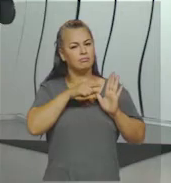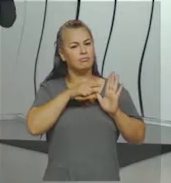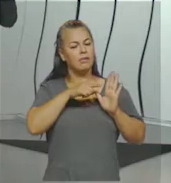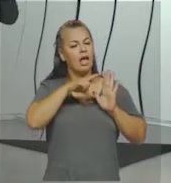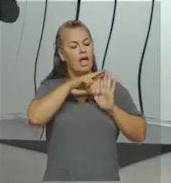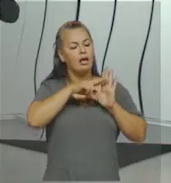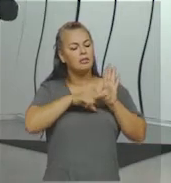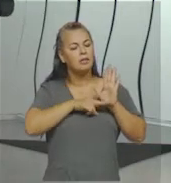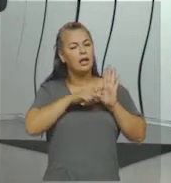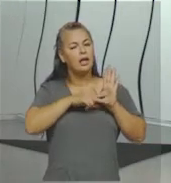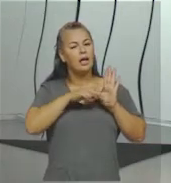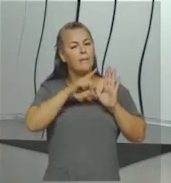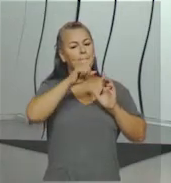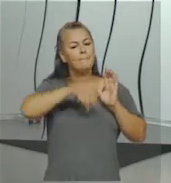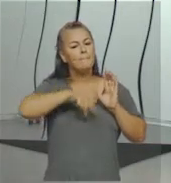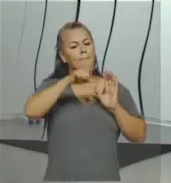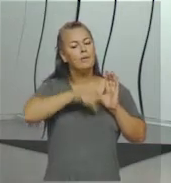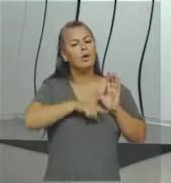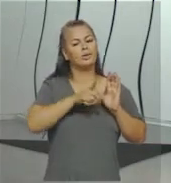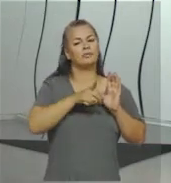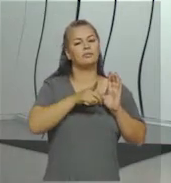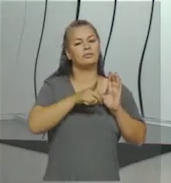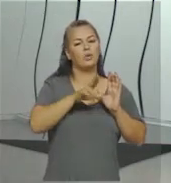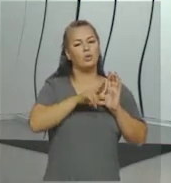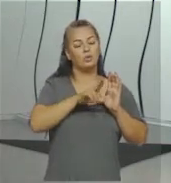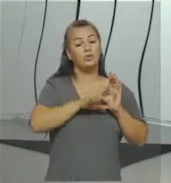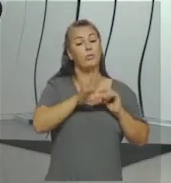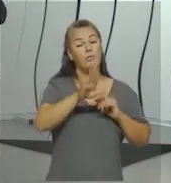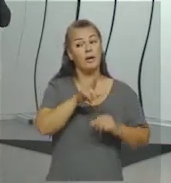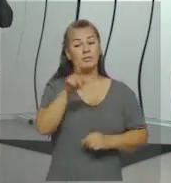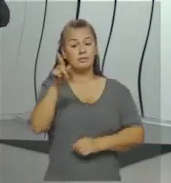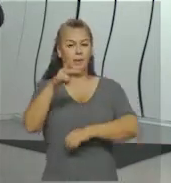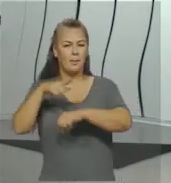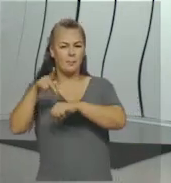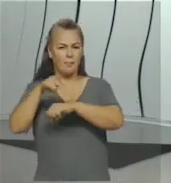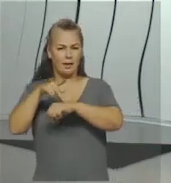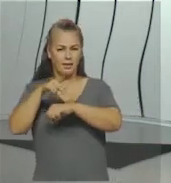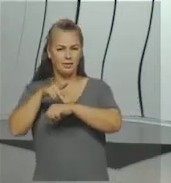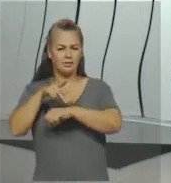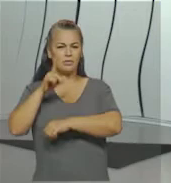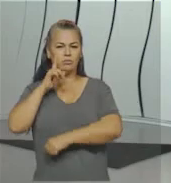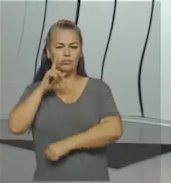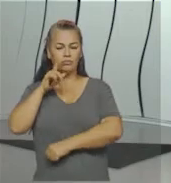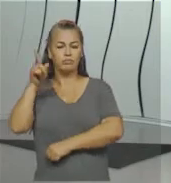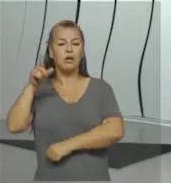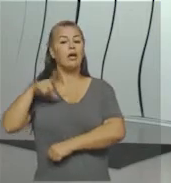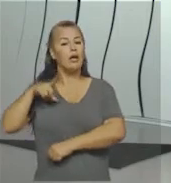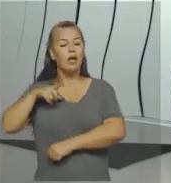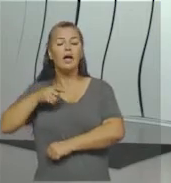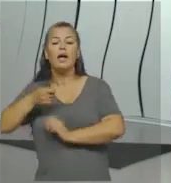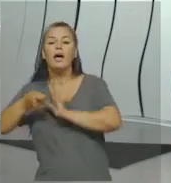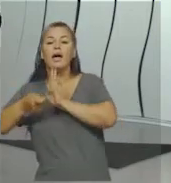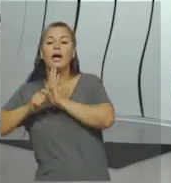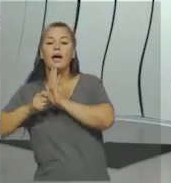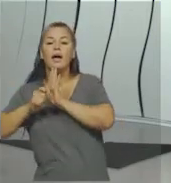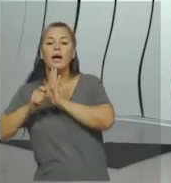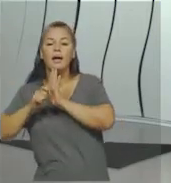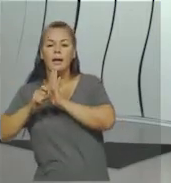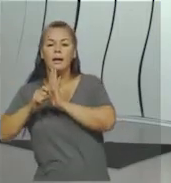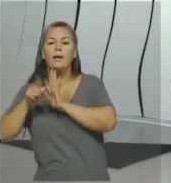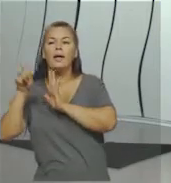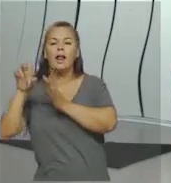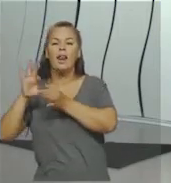alguns países dentro de alguns estados dos Estados Unidos que liberam a maconha, tá? Na Suécia,